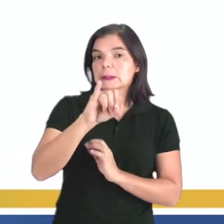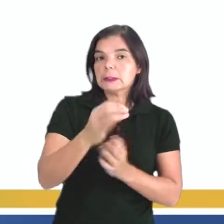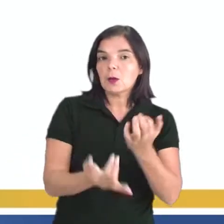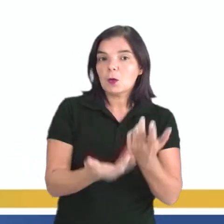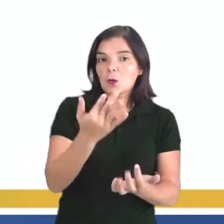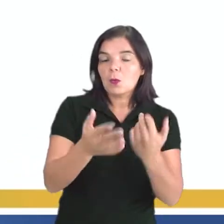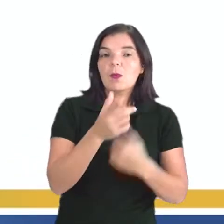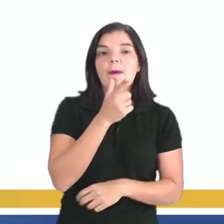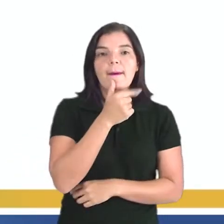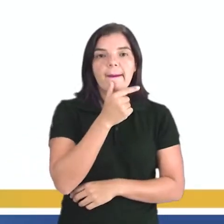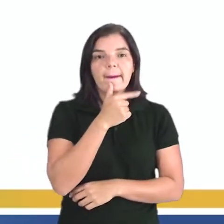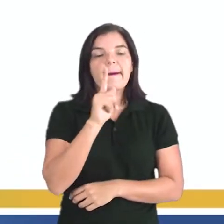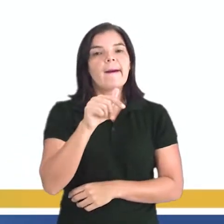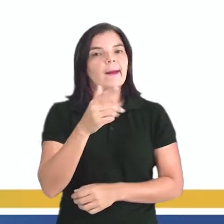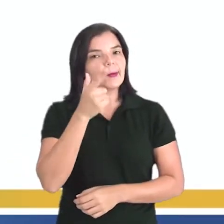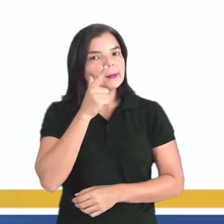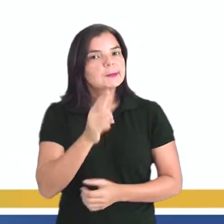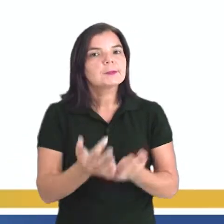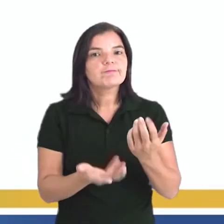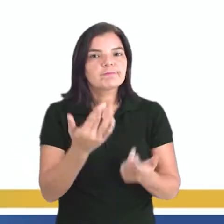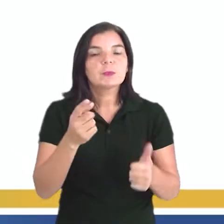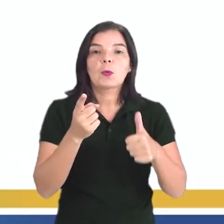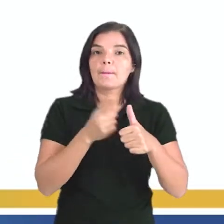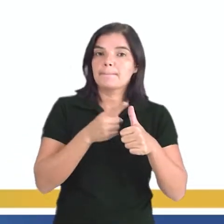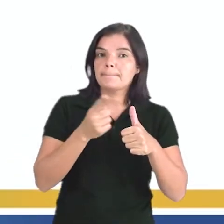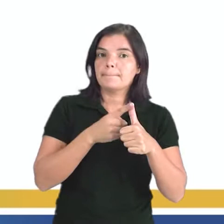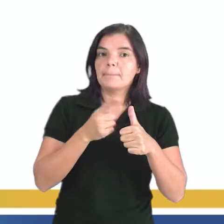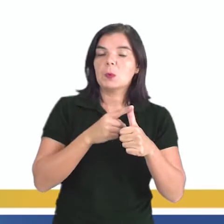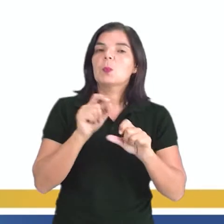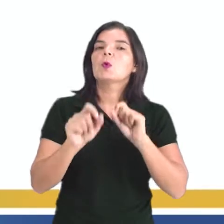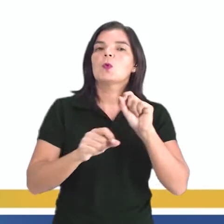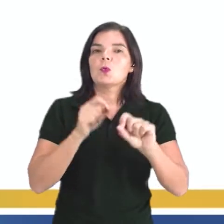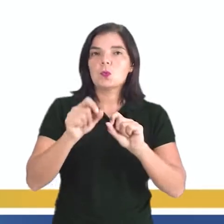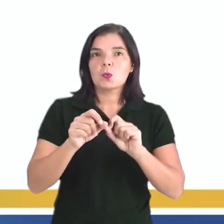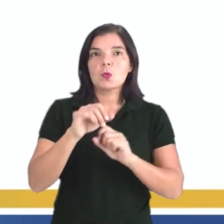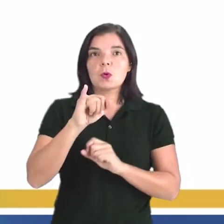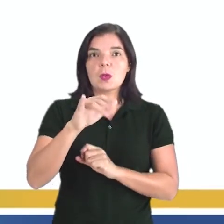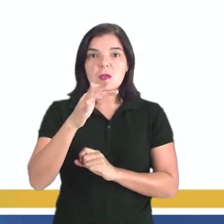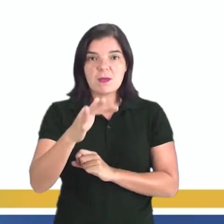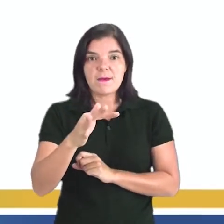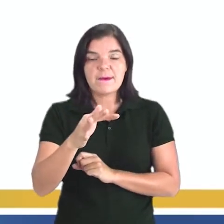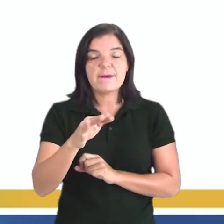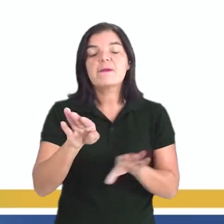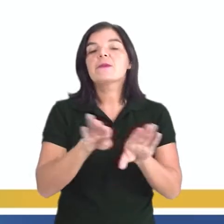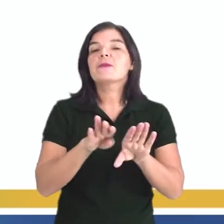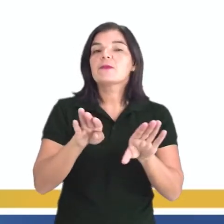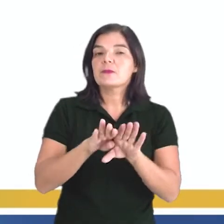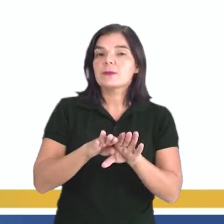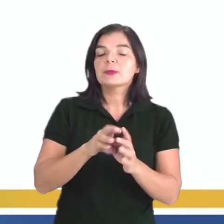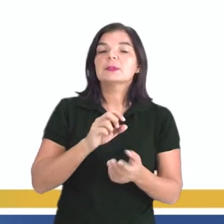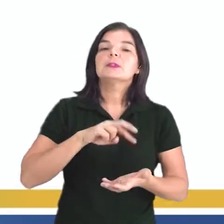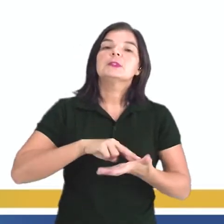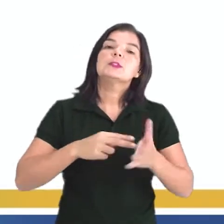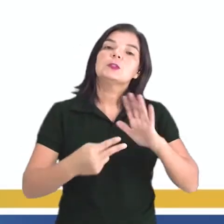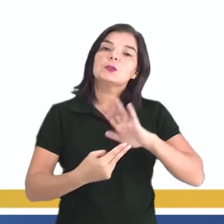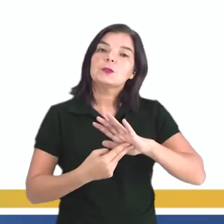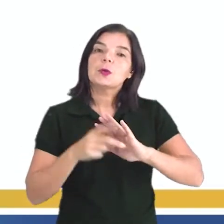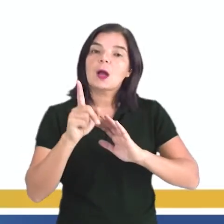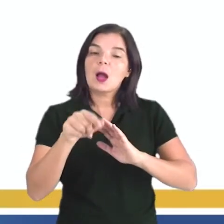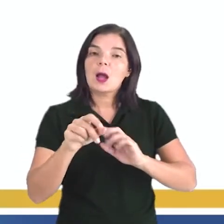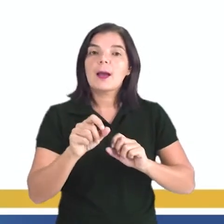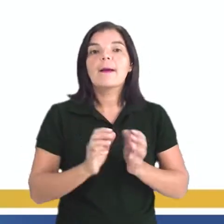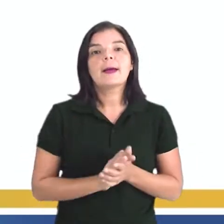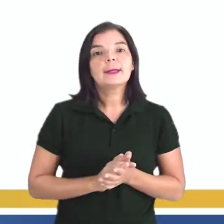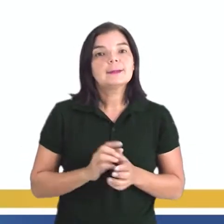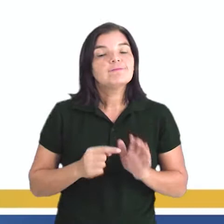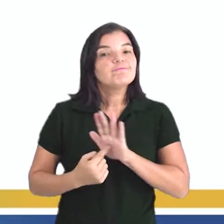aquecer a água, ela ferve. Então, na nossa primeira parte aí, que é a nossa if clause, a nossa sentença com o if, essa sentença